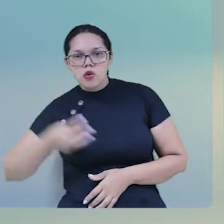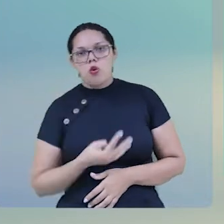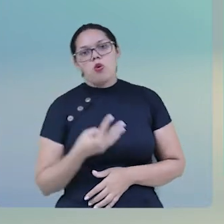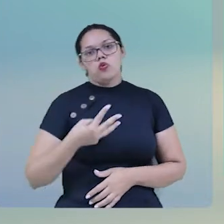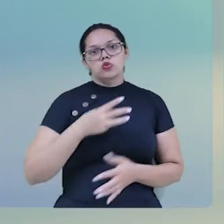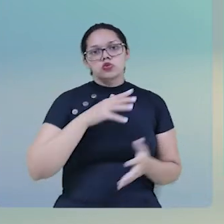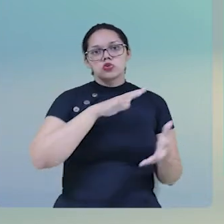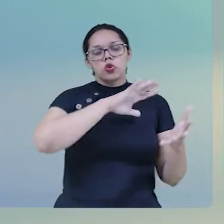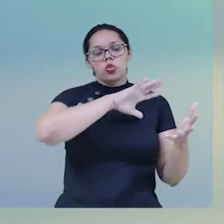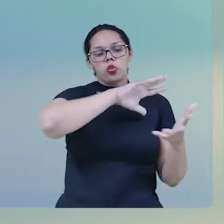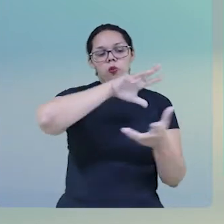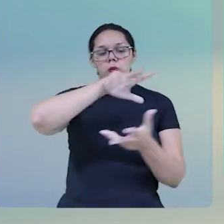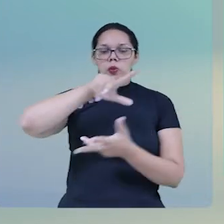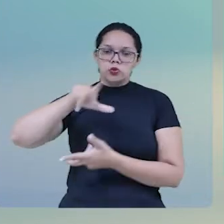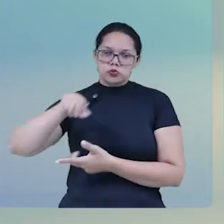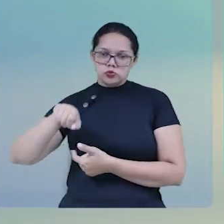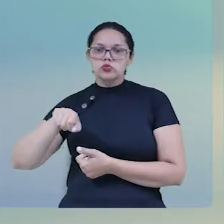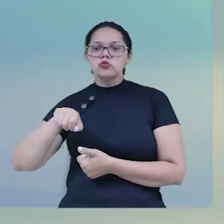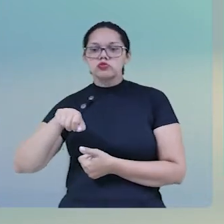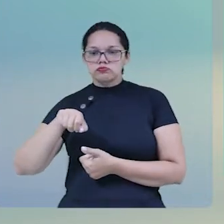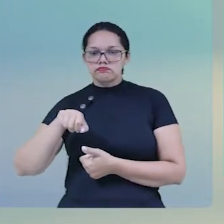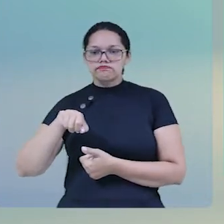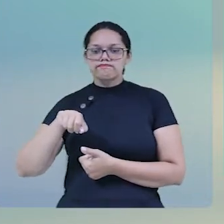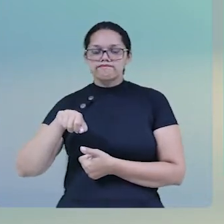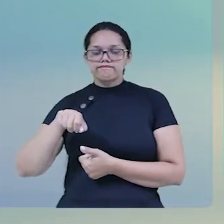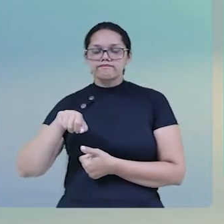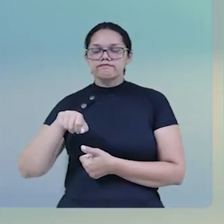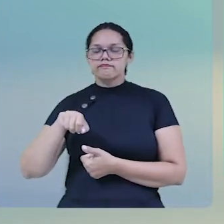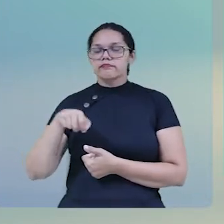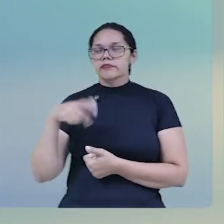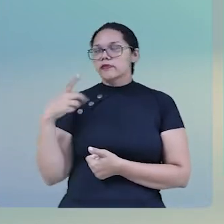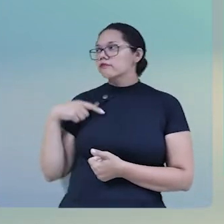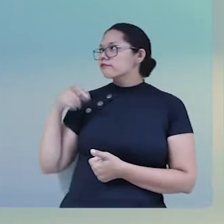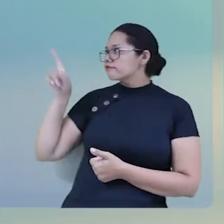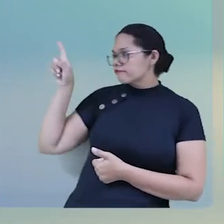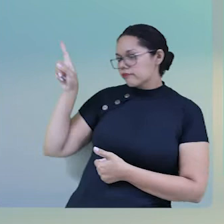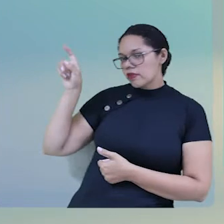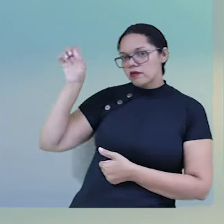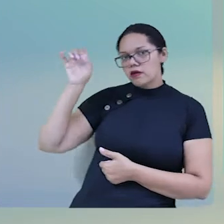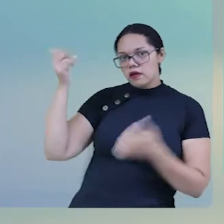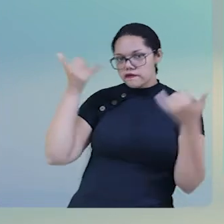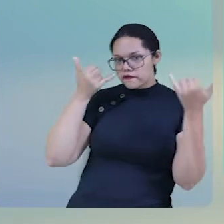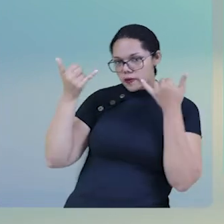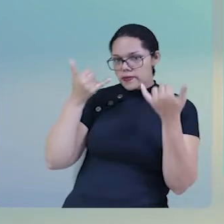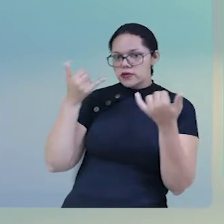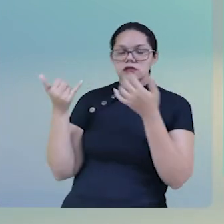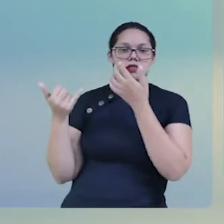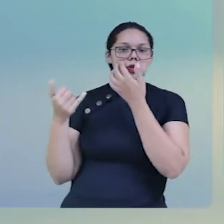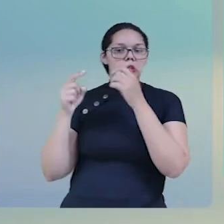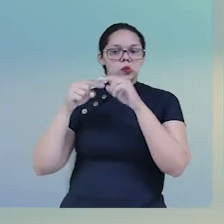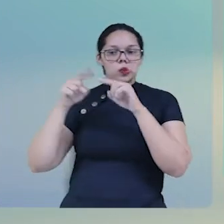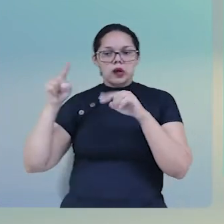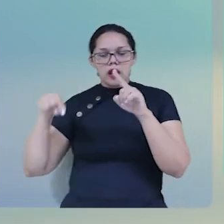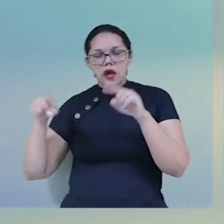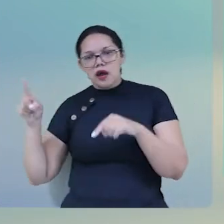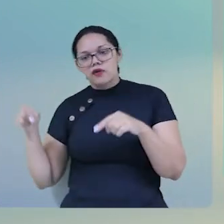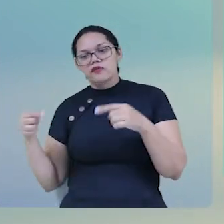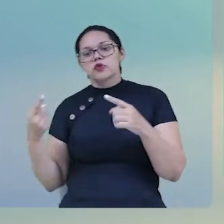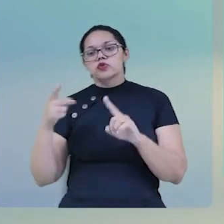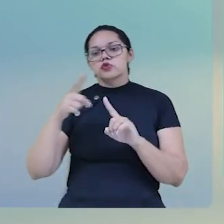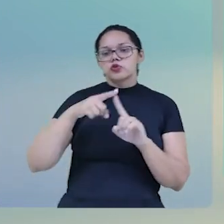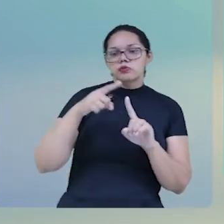no mundo. Né? No mundo. Em torno de 10% com a diabetes tipo